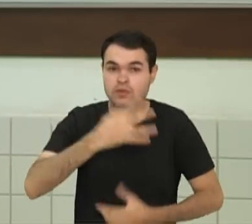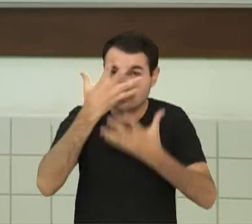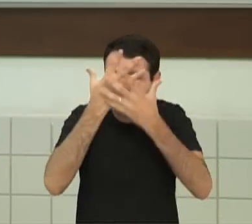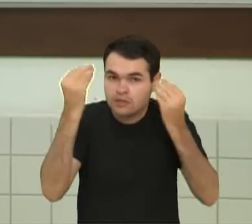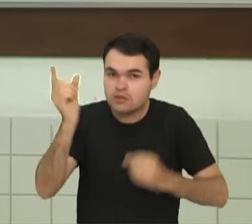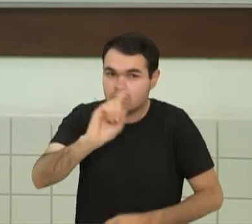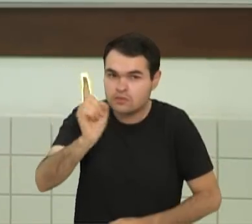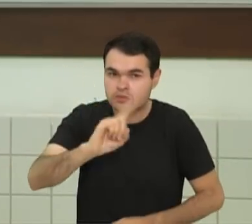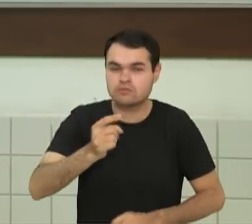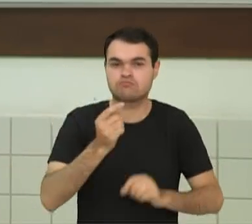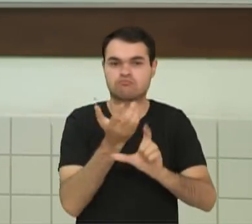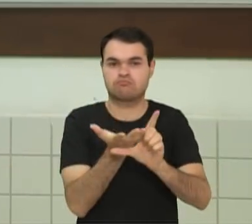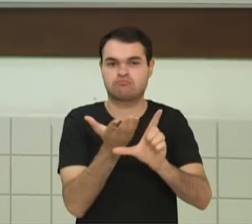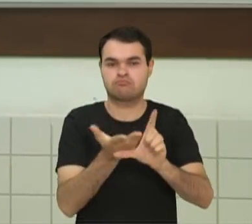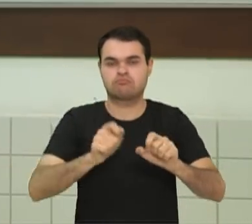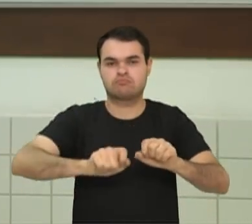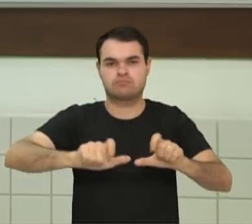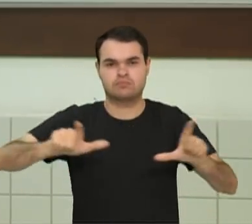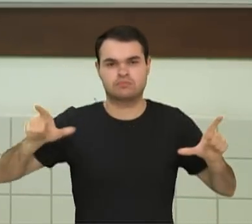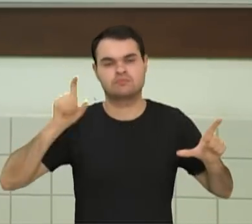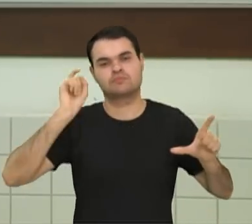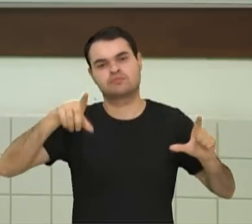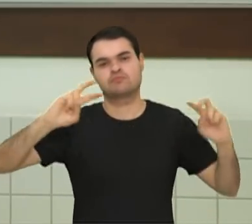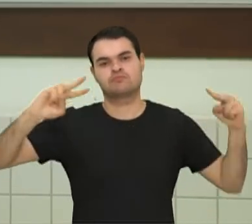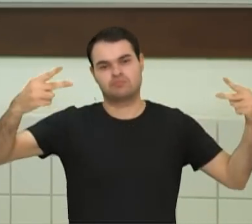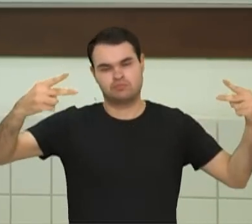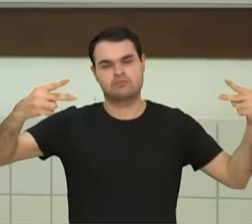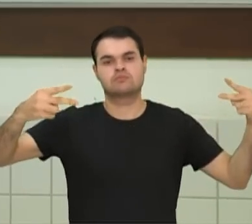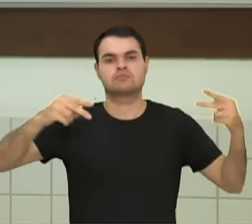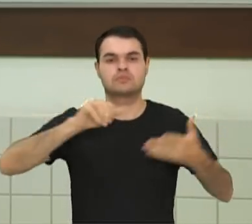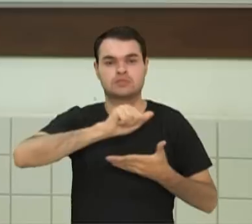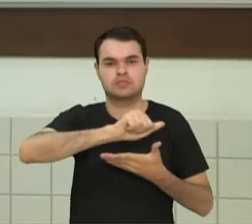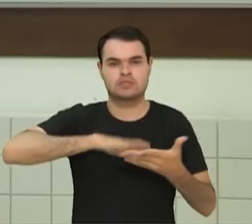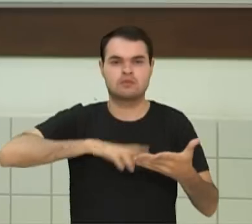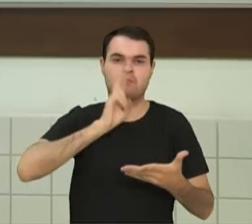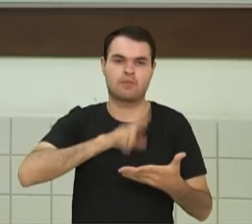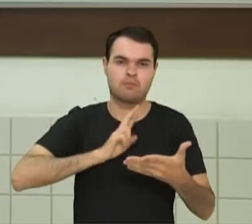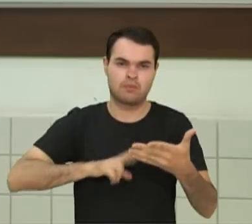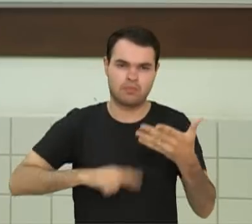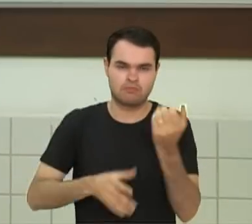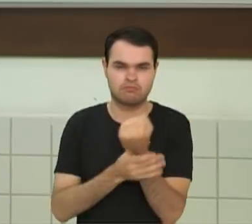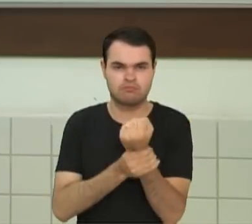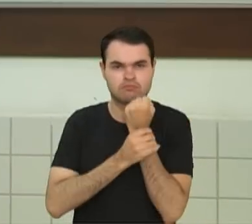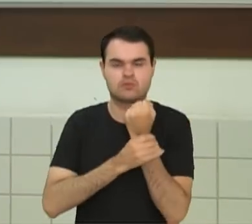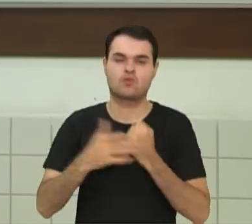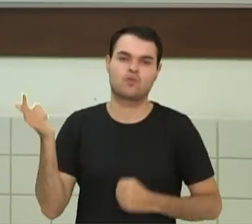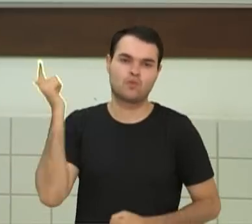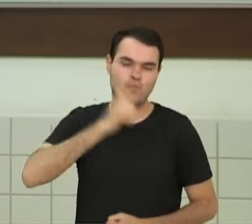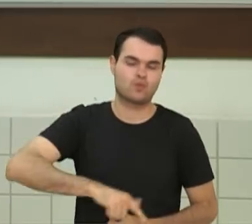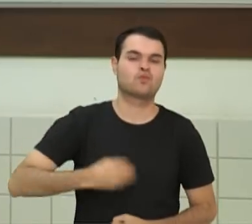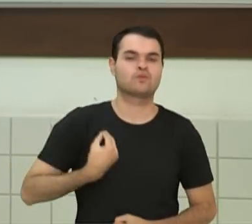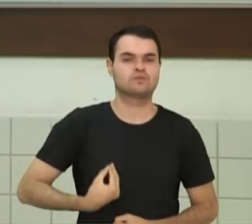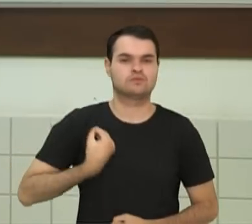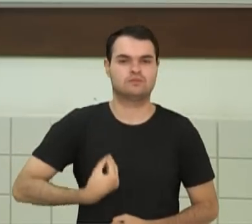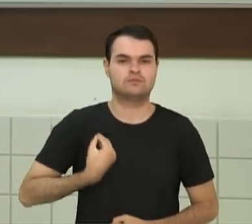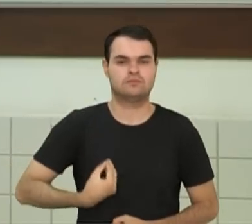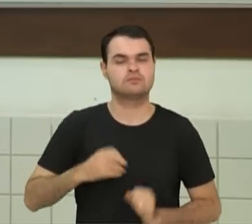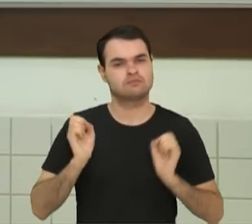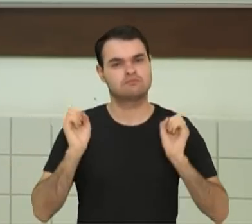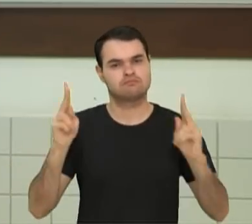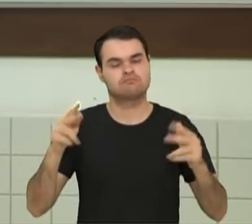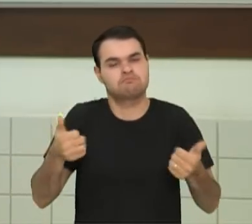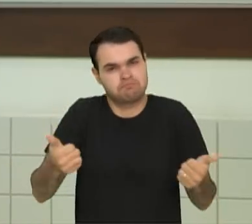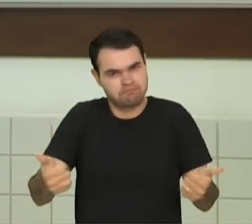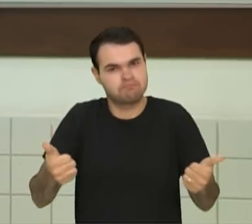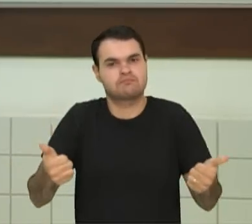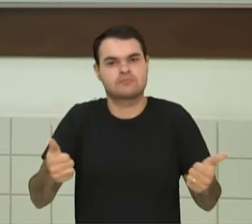de acessar o Classroom, ir lá no link e validar a sua presença para confirmar que você fez. E, obviamente, depois